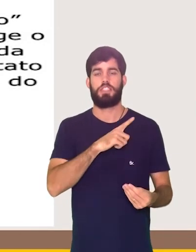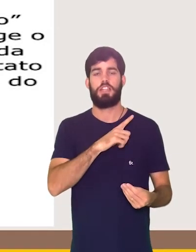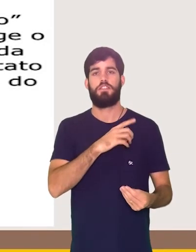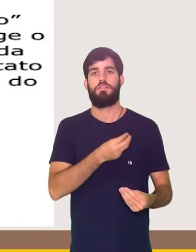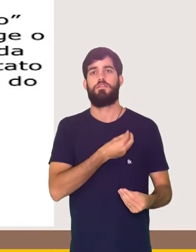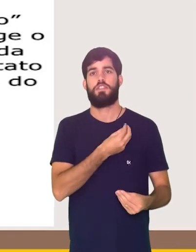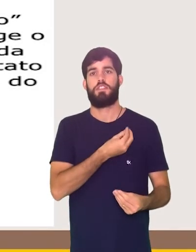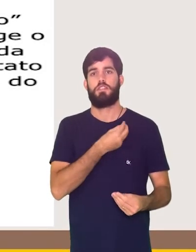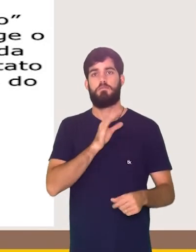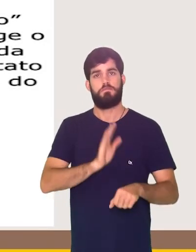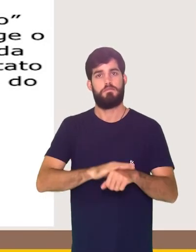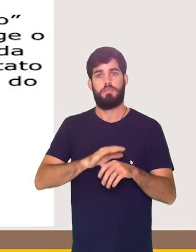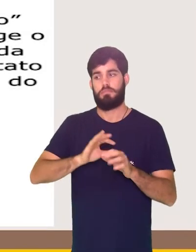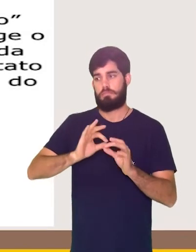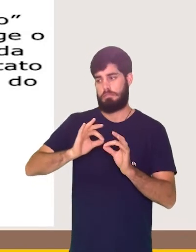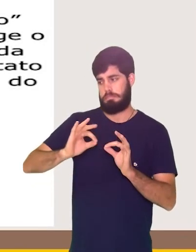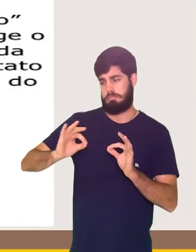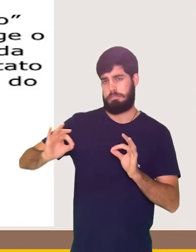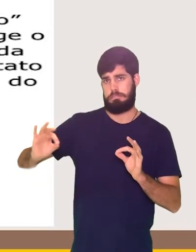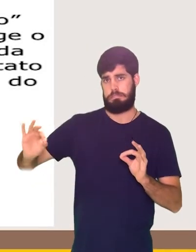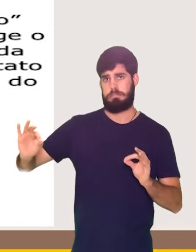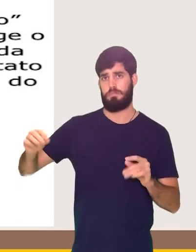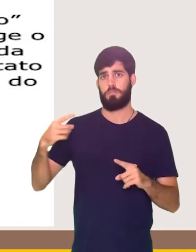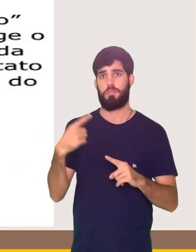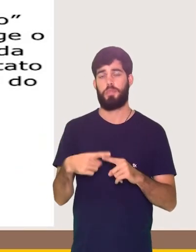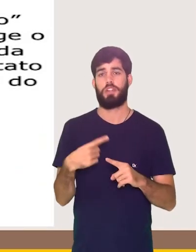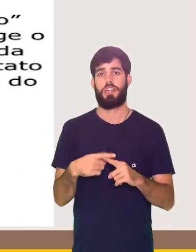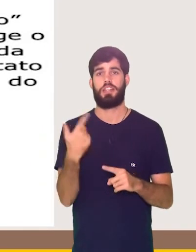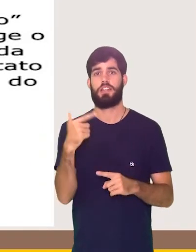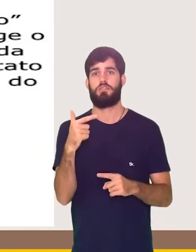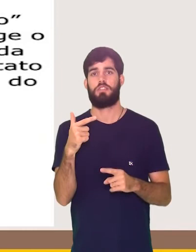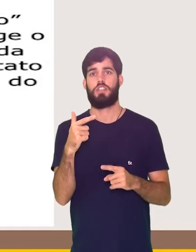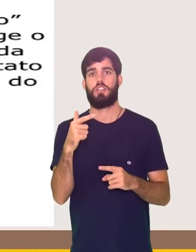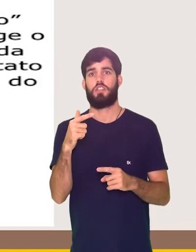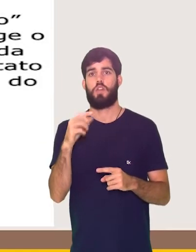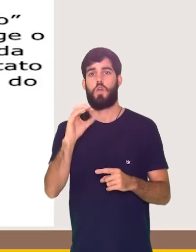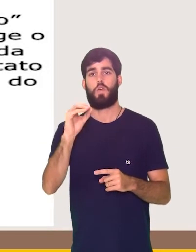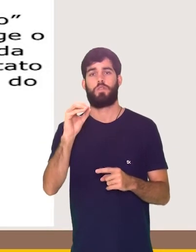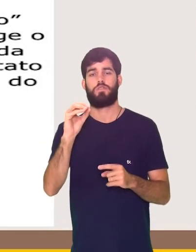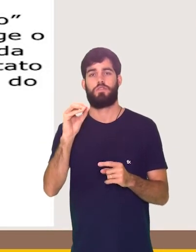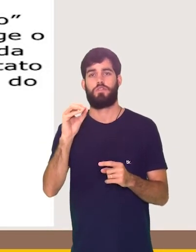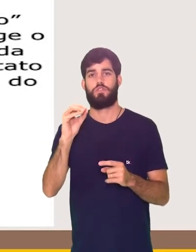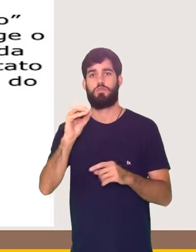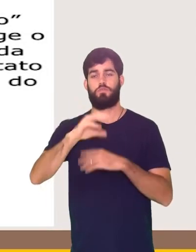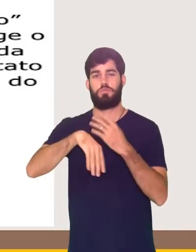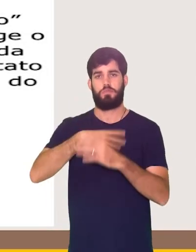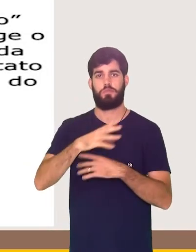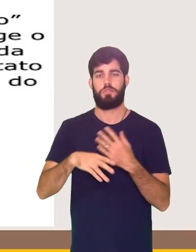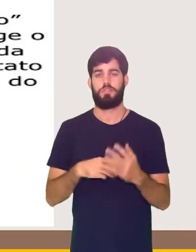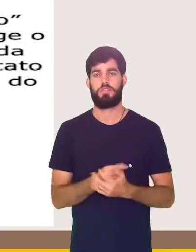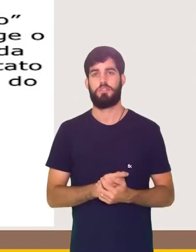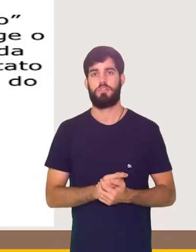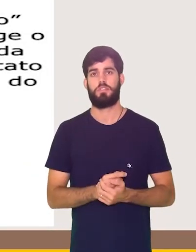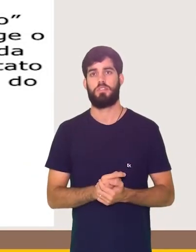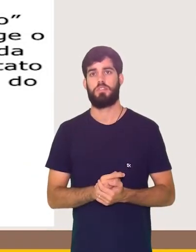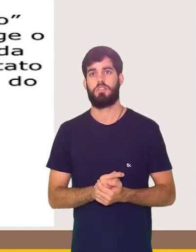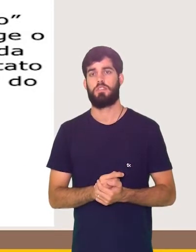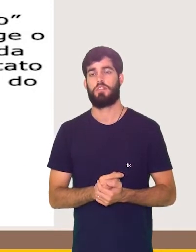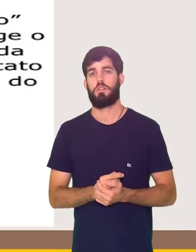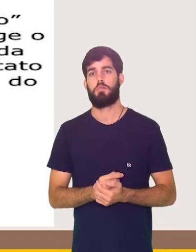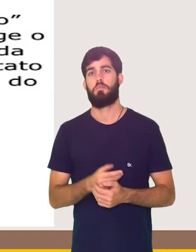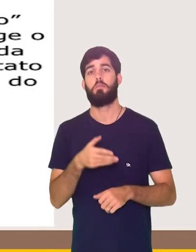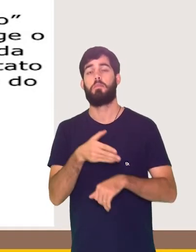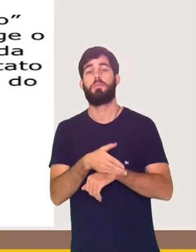útil mais longa, porque é mantido na ausência do oxigênio, que participa de grande parte